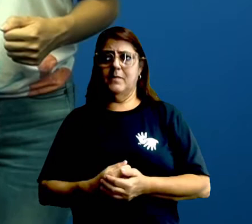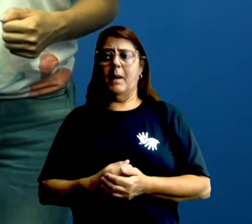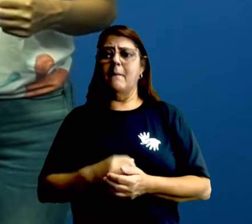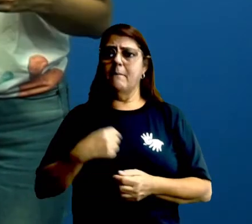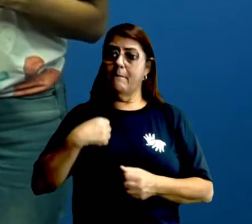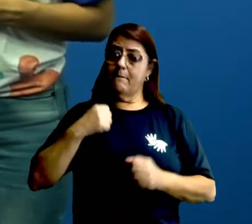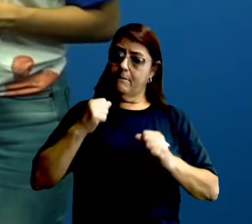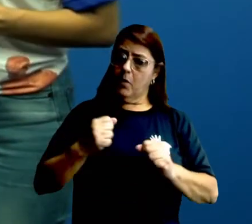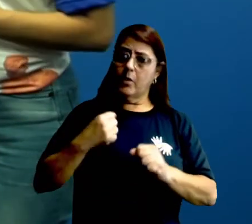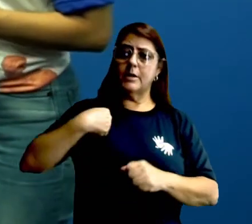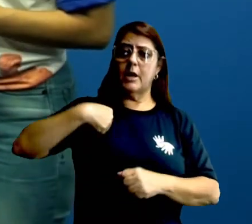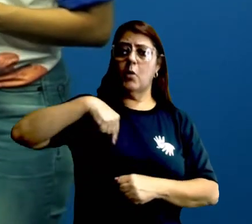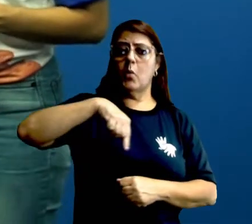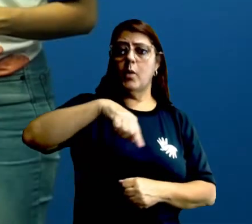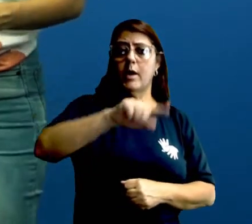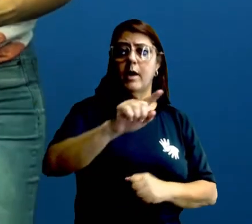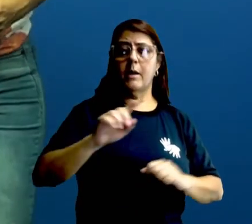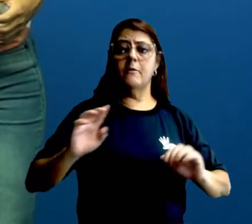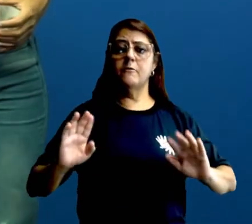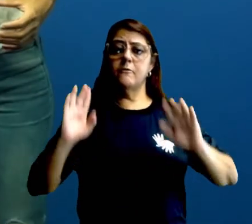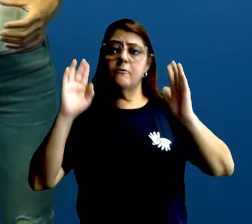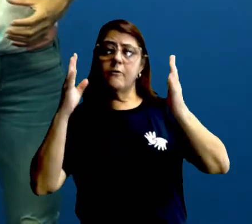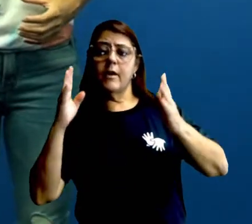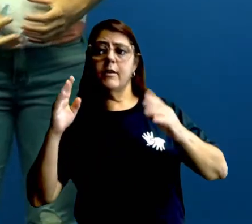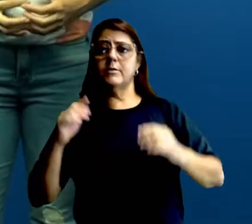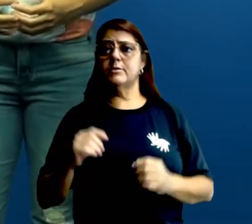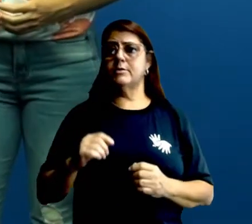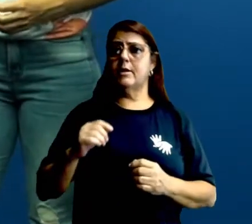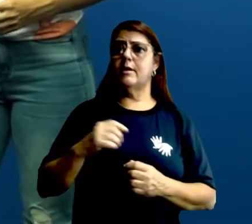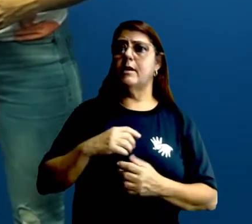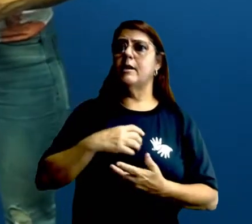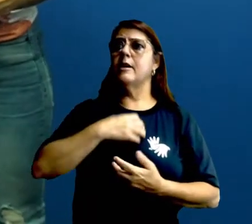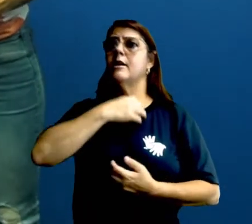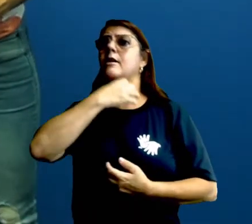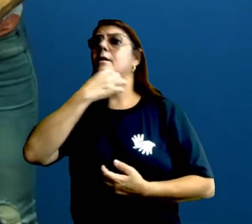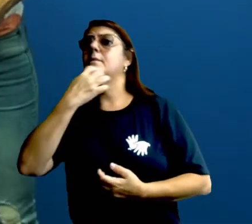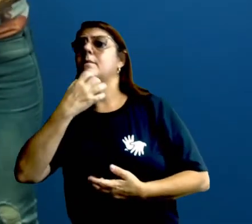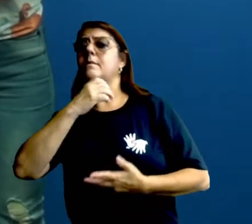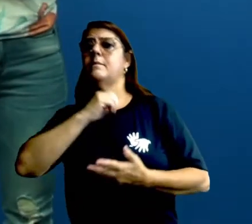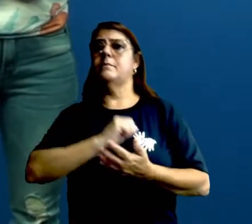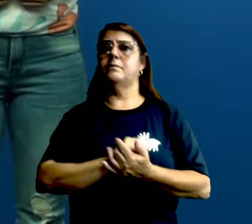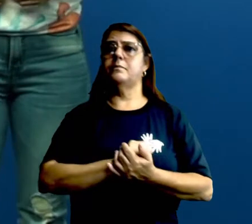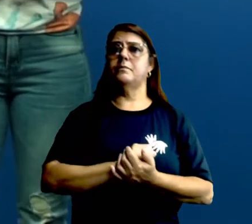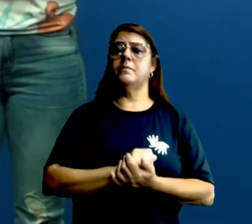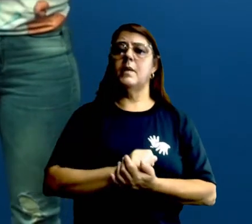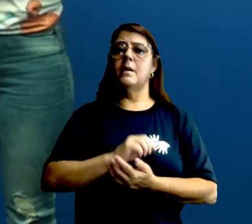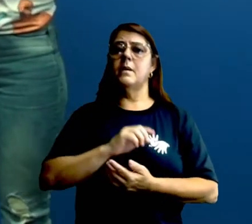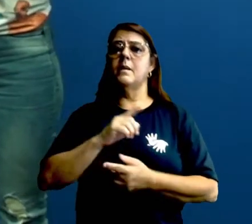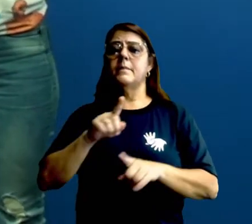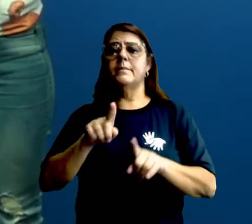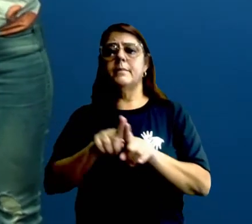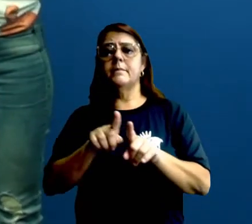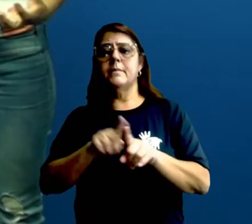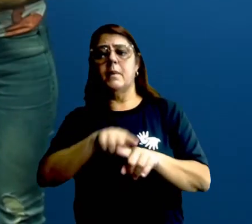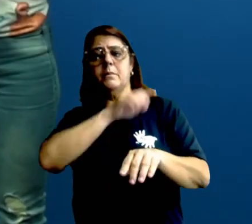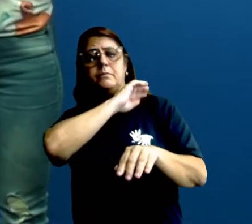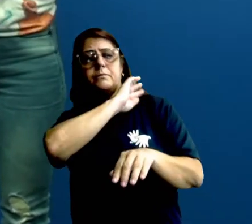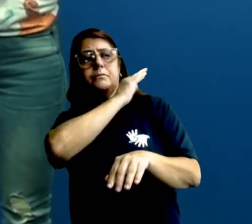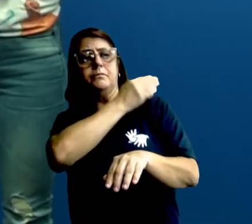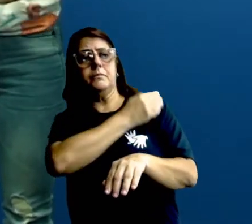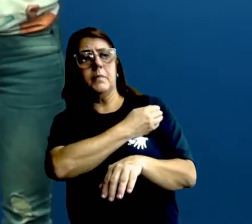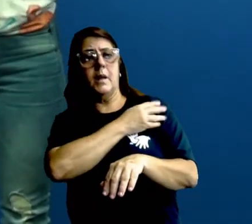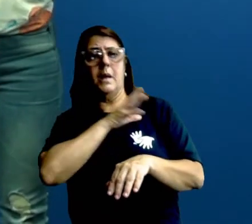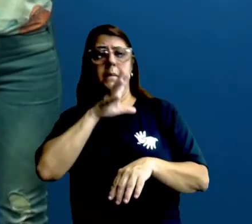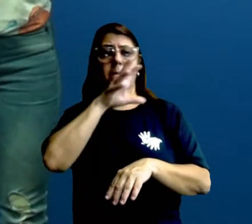ao bloco, ir ao clube Camelo, ir ao bloco A Girafa, ir ao clube